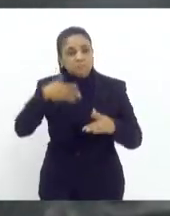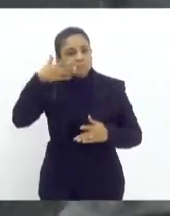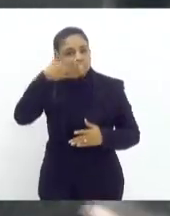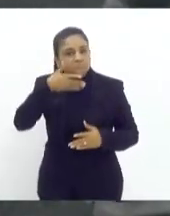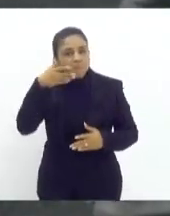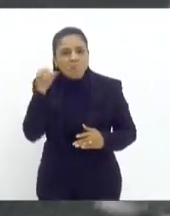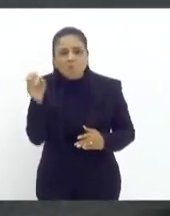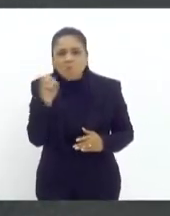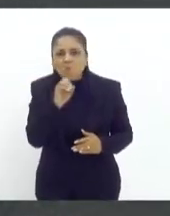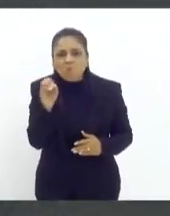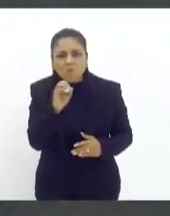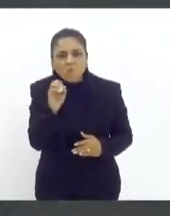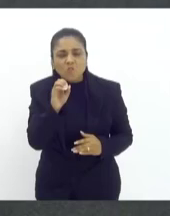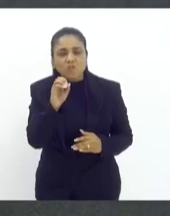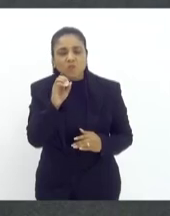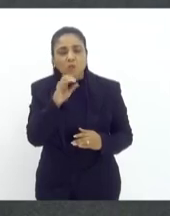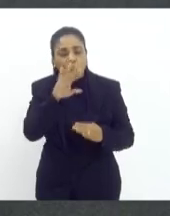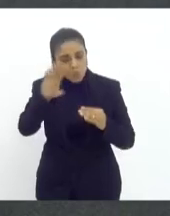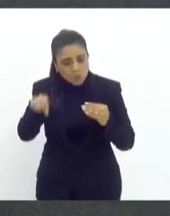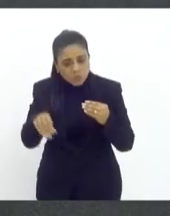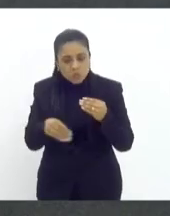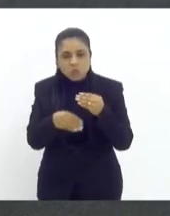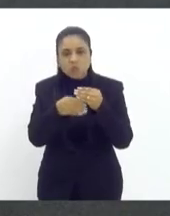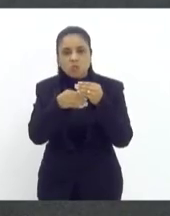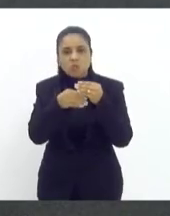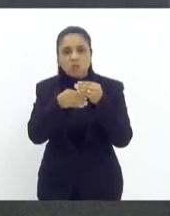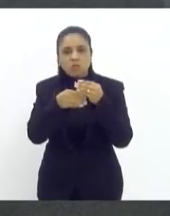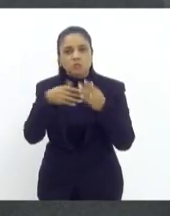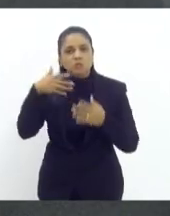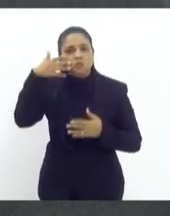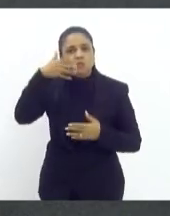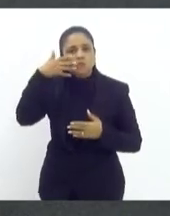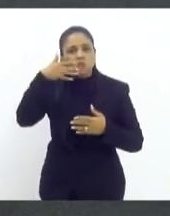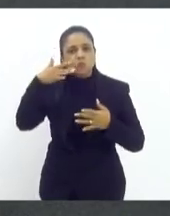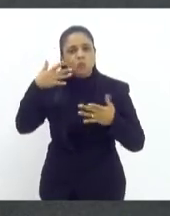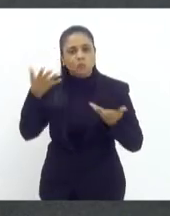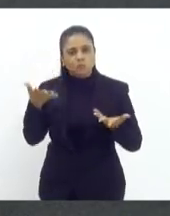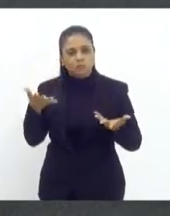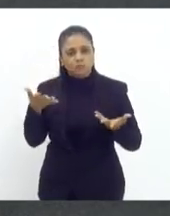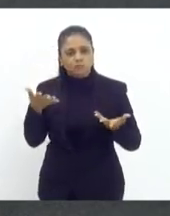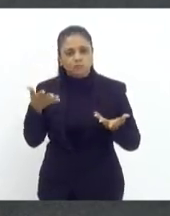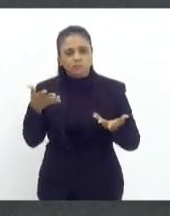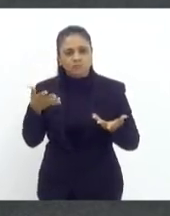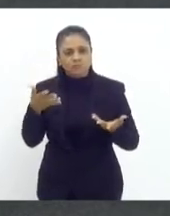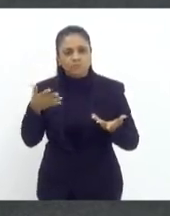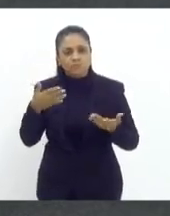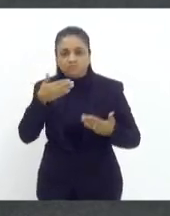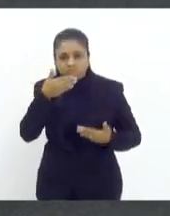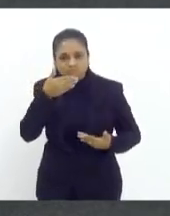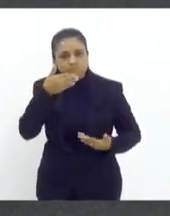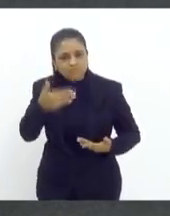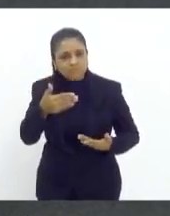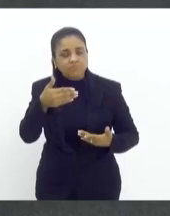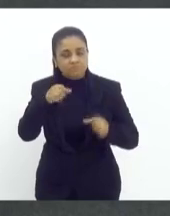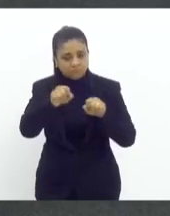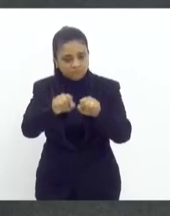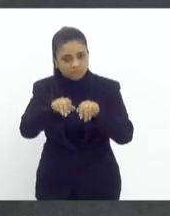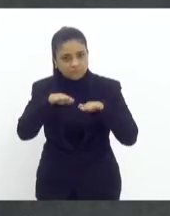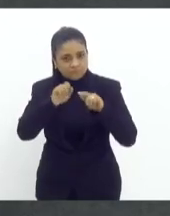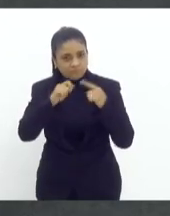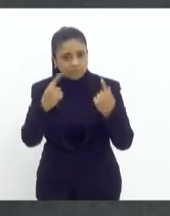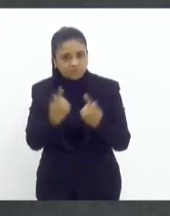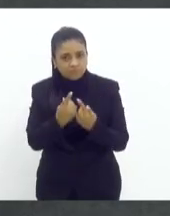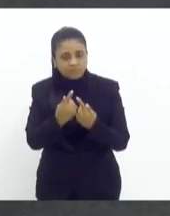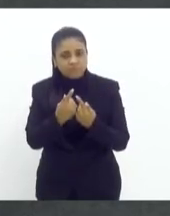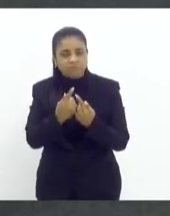o que aconteceu com vossa excelência nos seus discursos inflamados Então faço aqui um apelo que essa casa tome